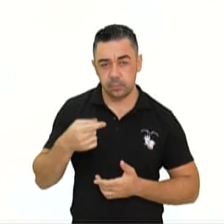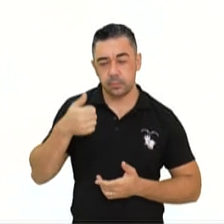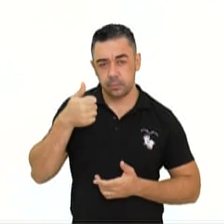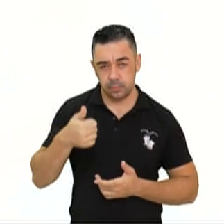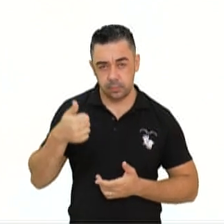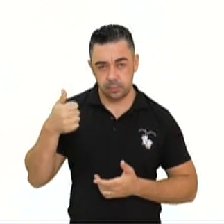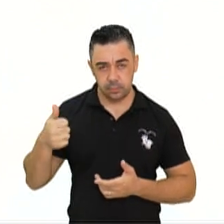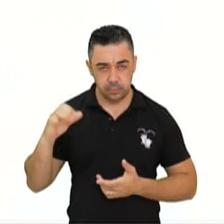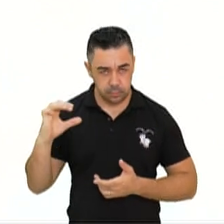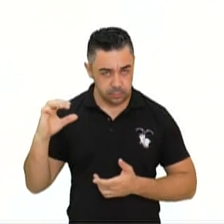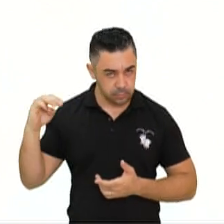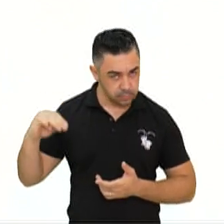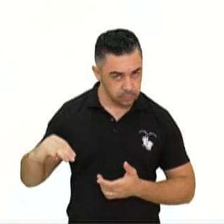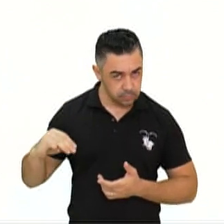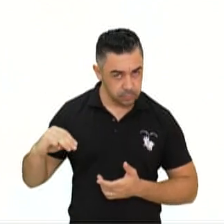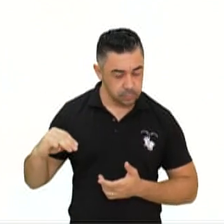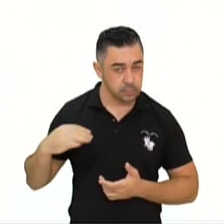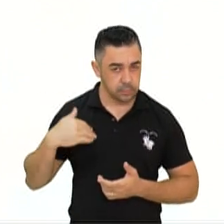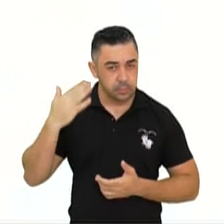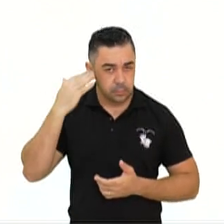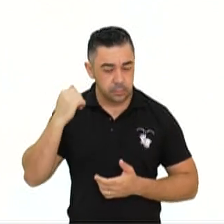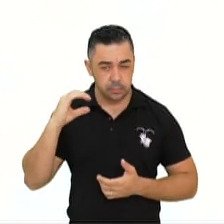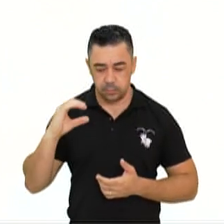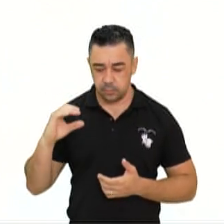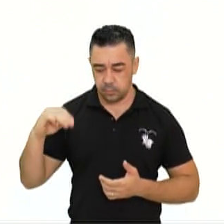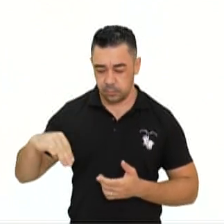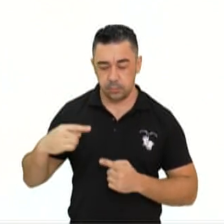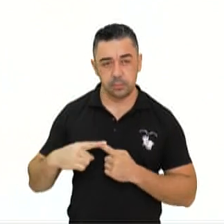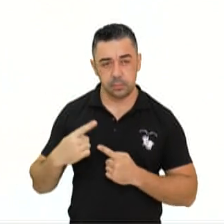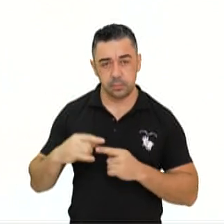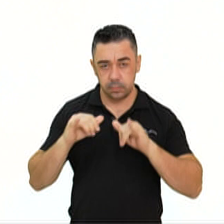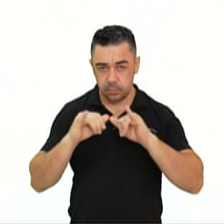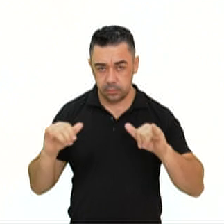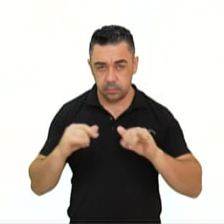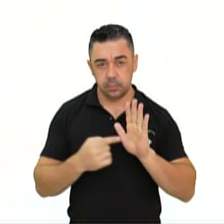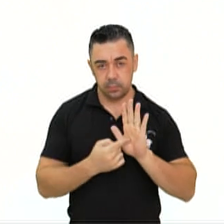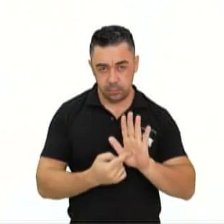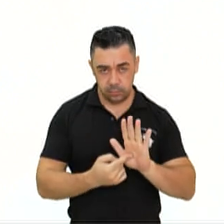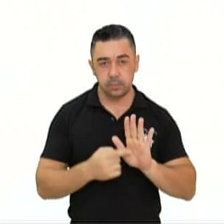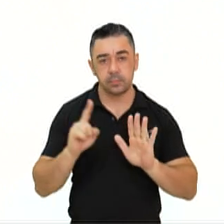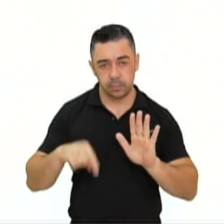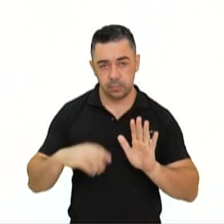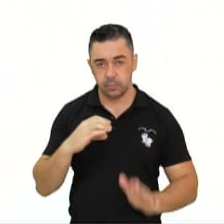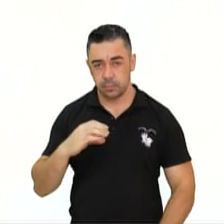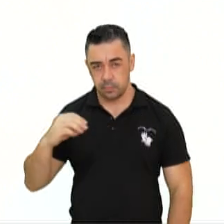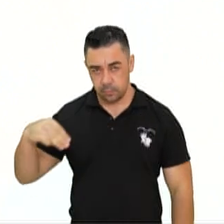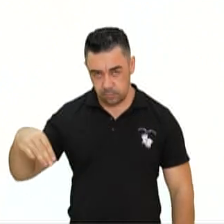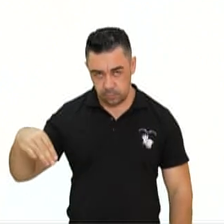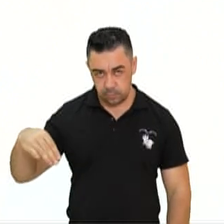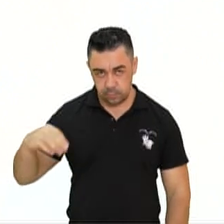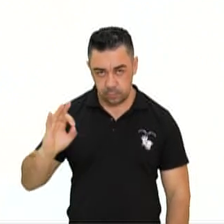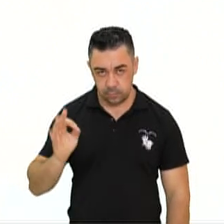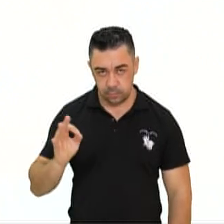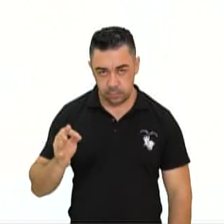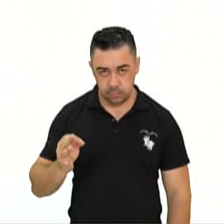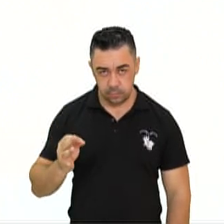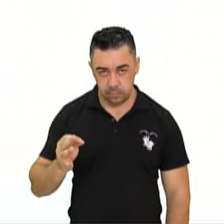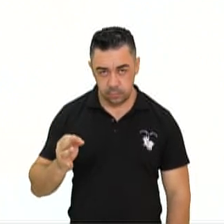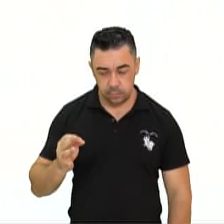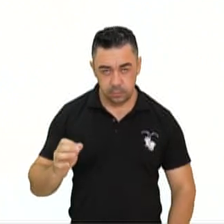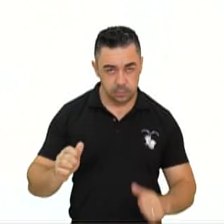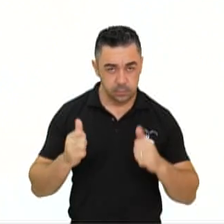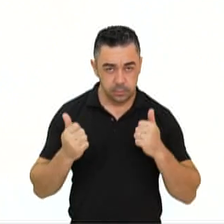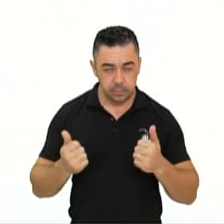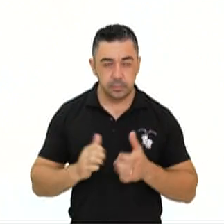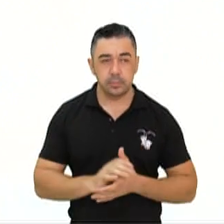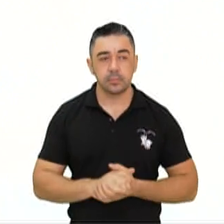7,11 centímetros. Eu sei que é centímetros porque no enunciado as medidas foram dadas em centímetros.